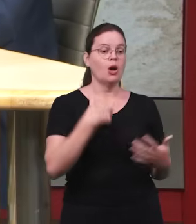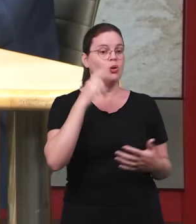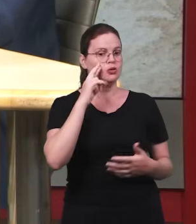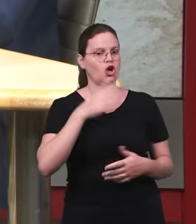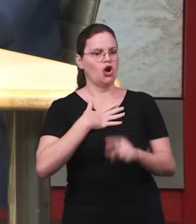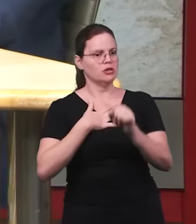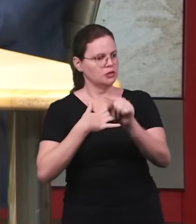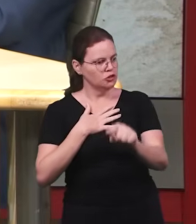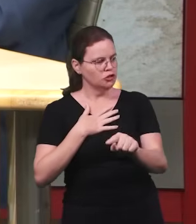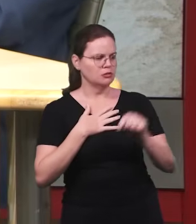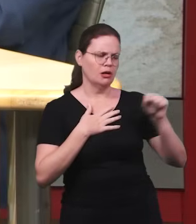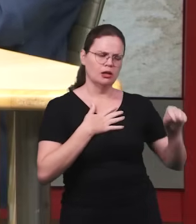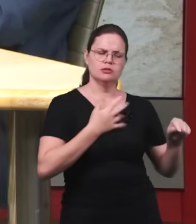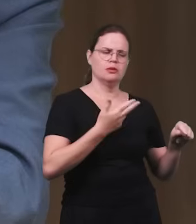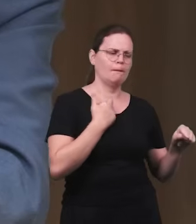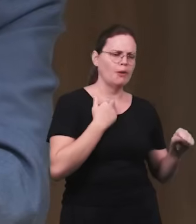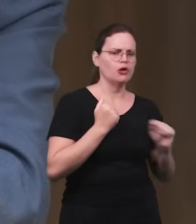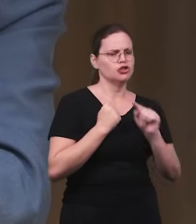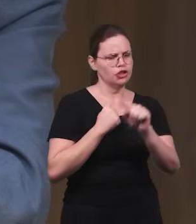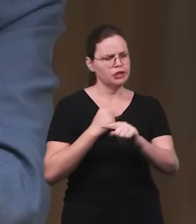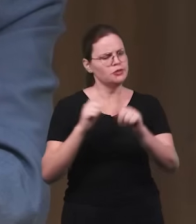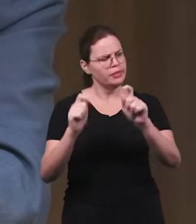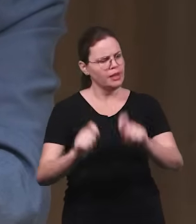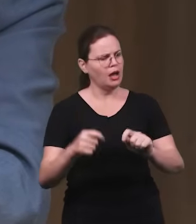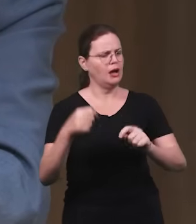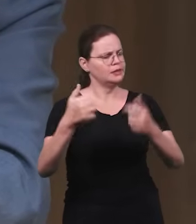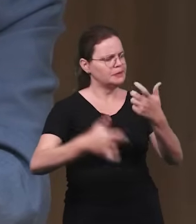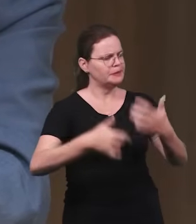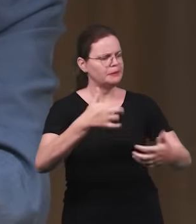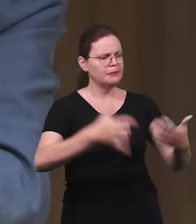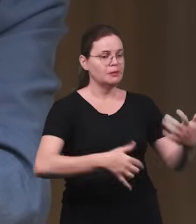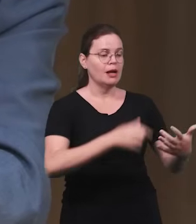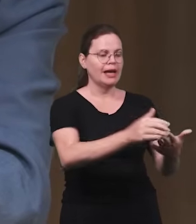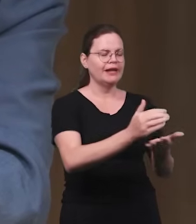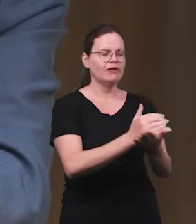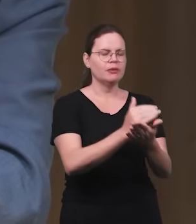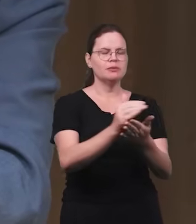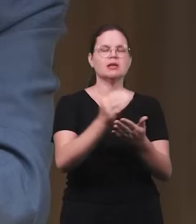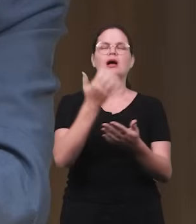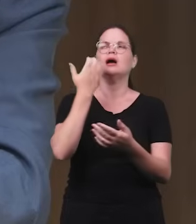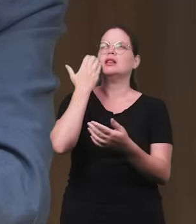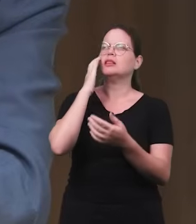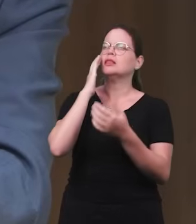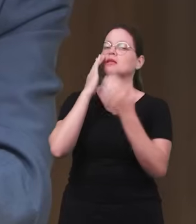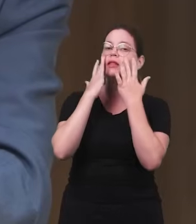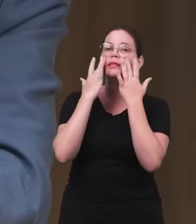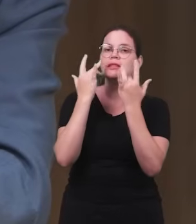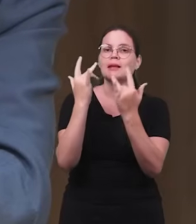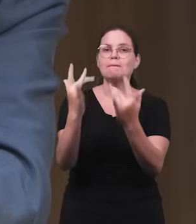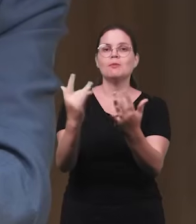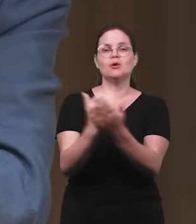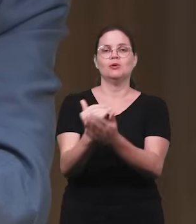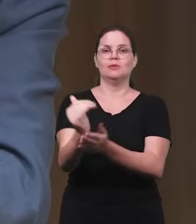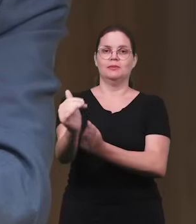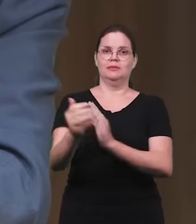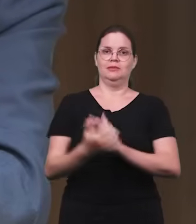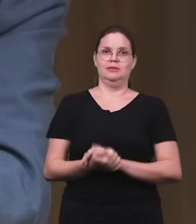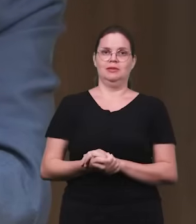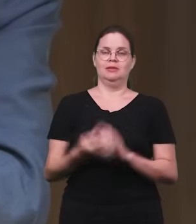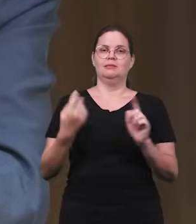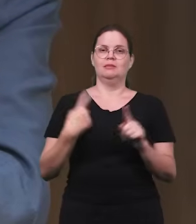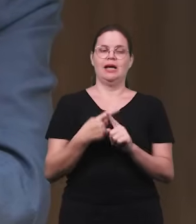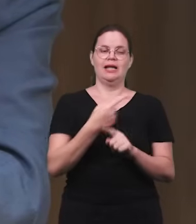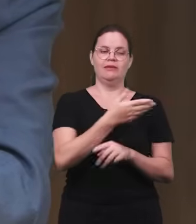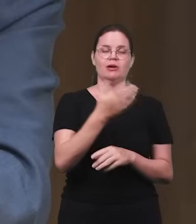nisso. Aí, o temor está sendo gerado. Porque ele está entendendo o caráter